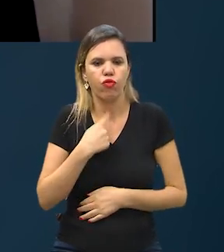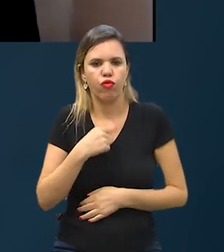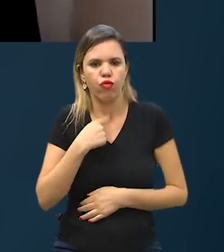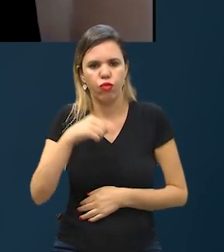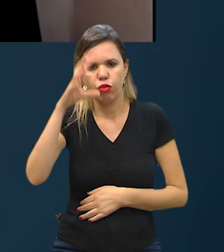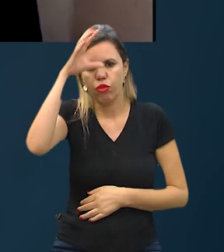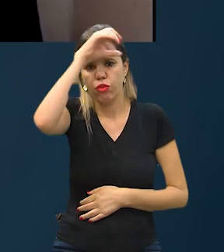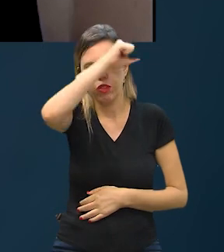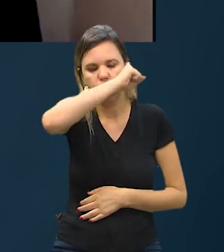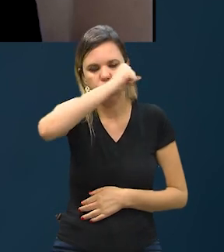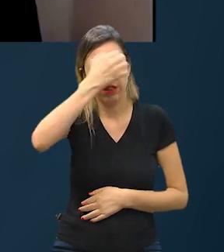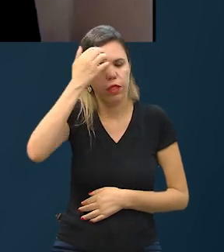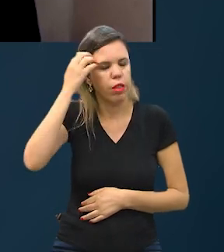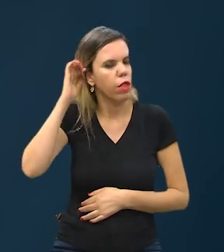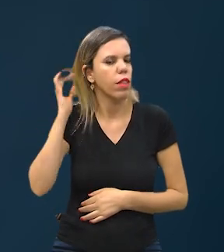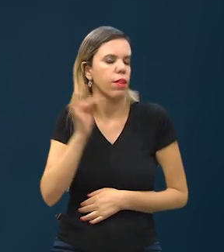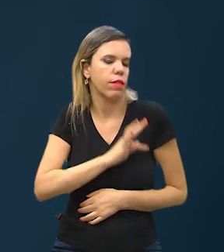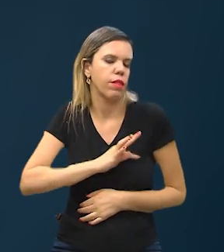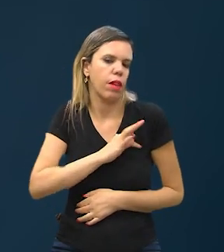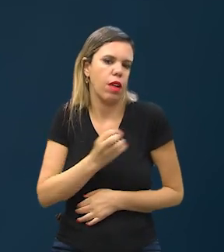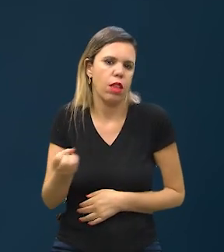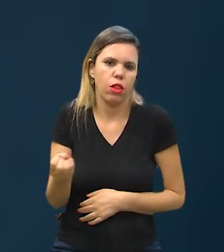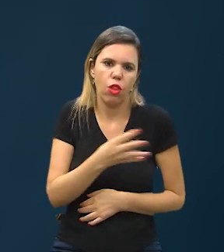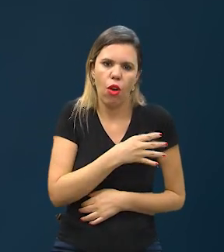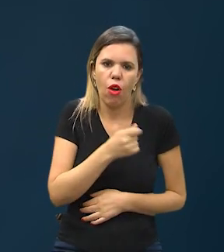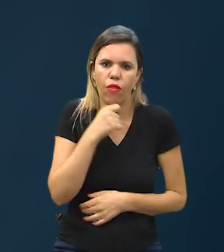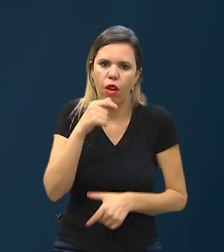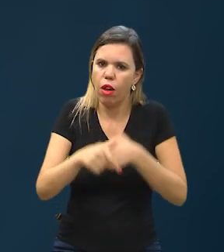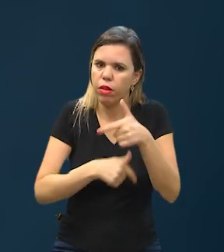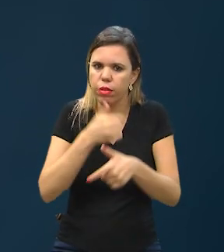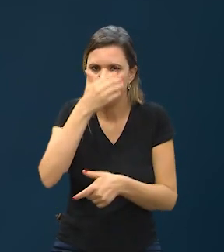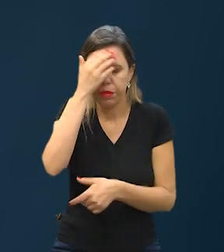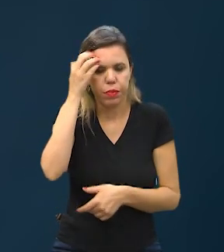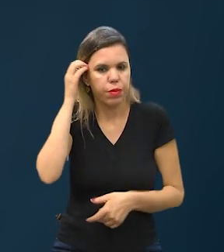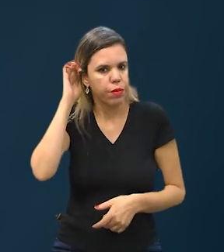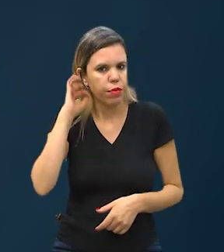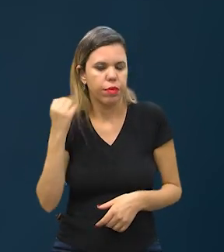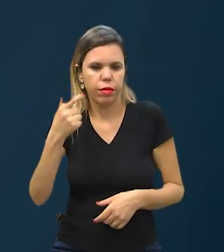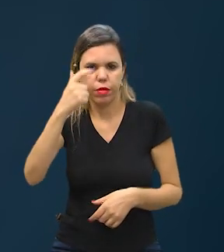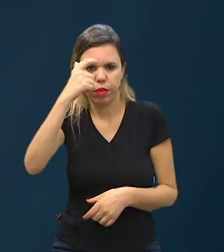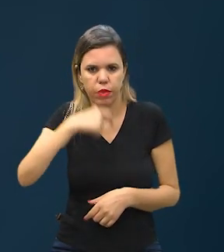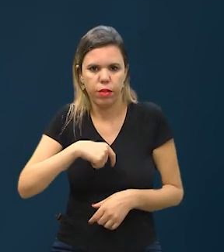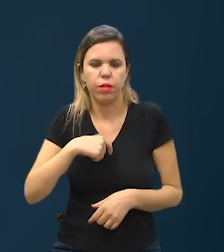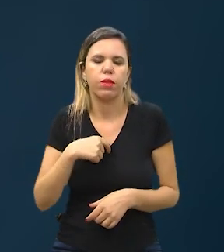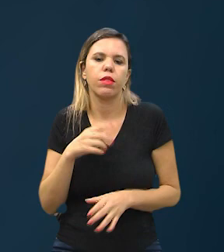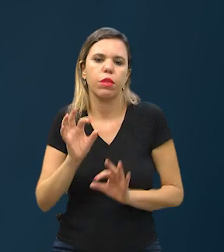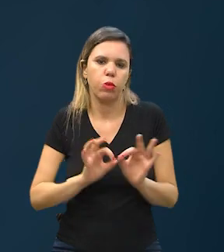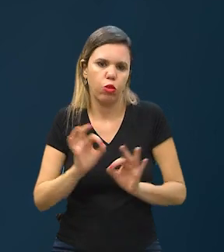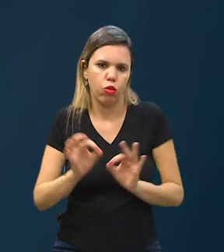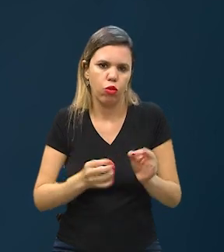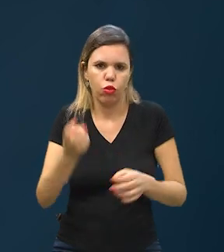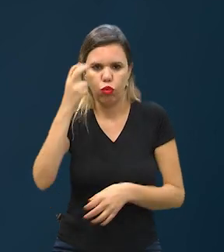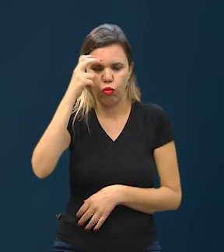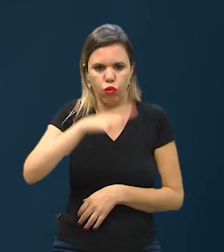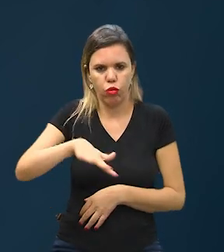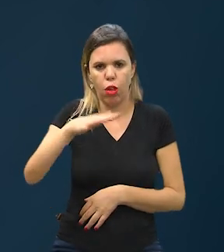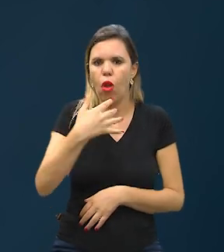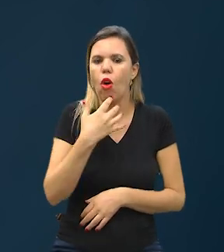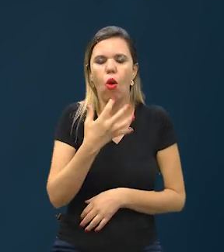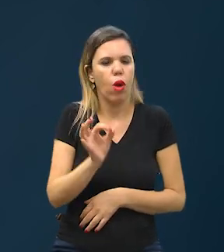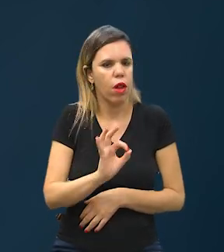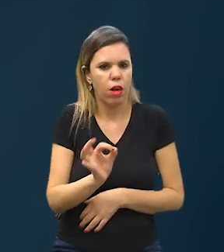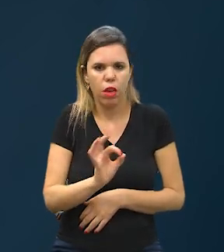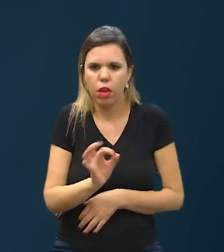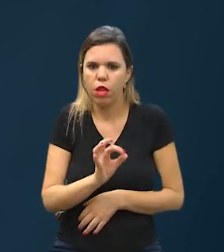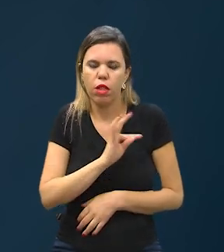de aprender técnicas novas que eu ainda não trabalhava, né? Eu sou produtora cultural, mas eu não conhecia as